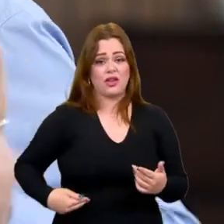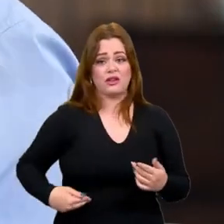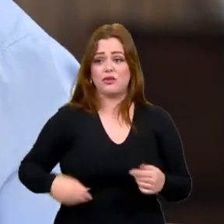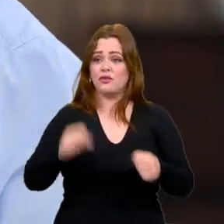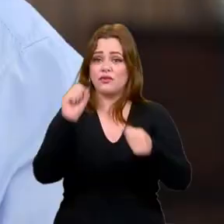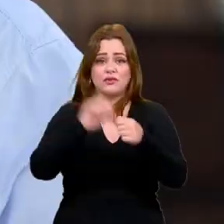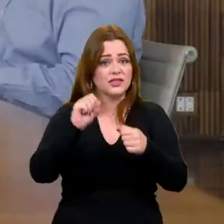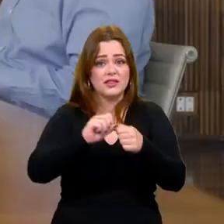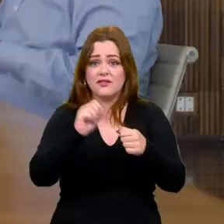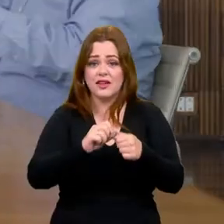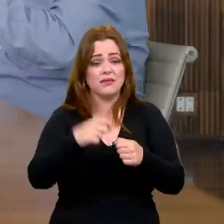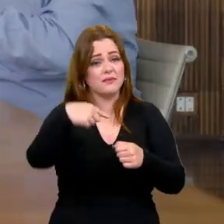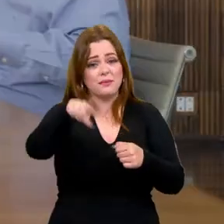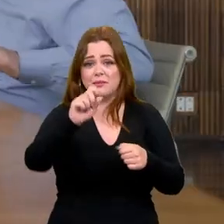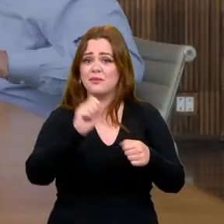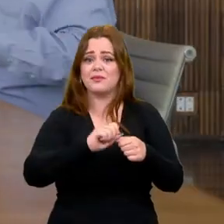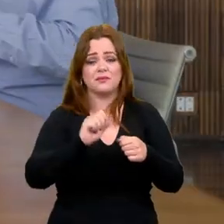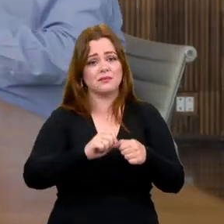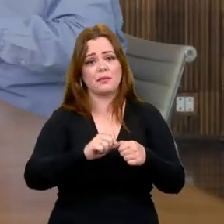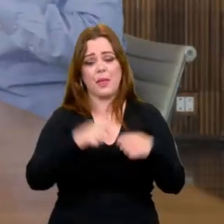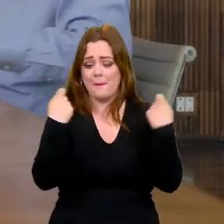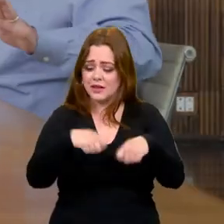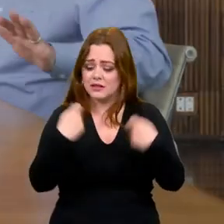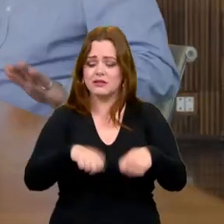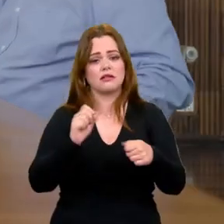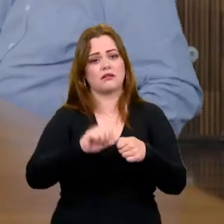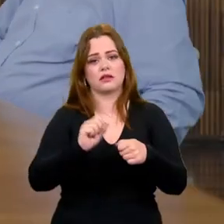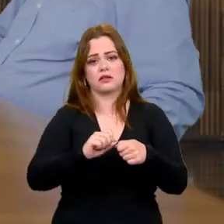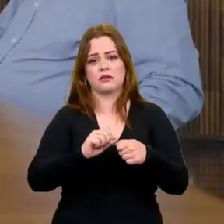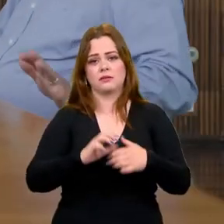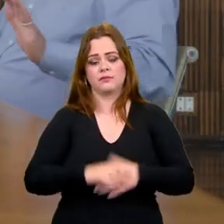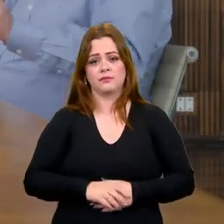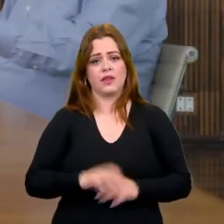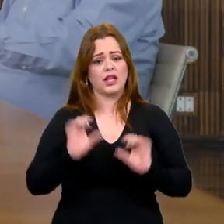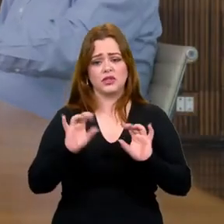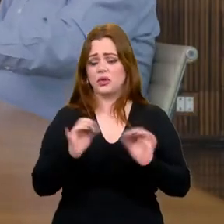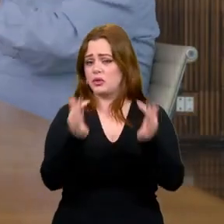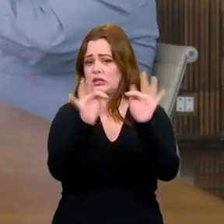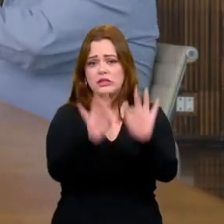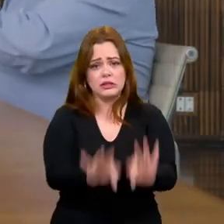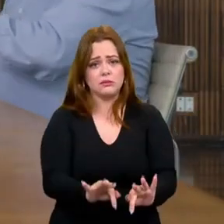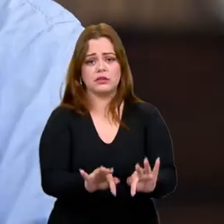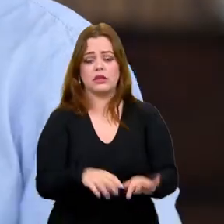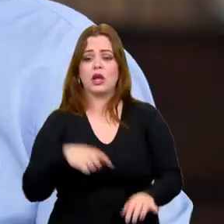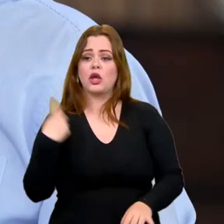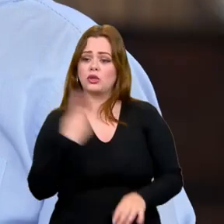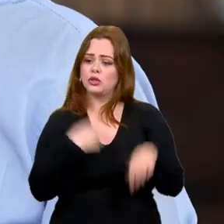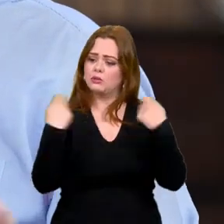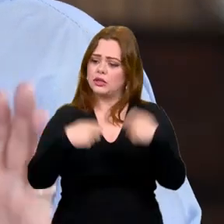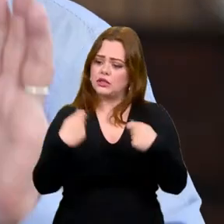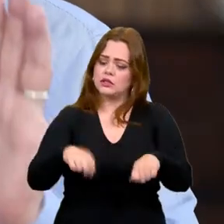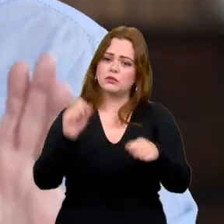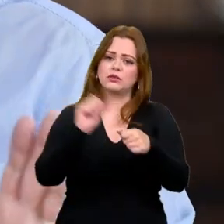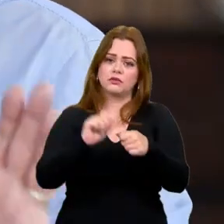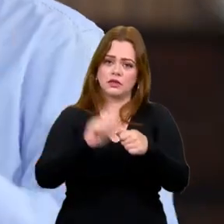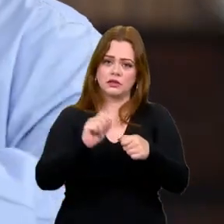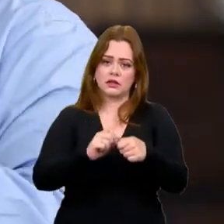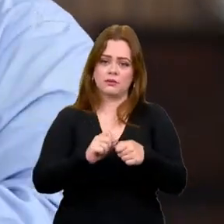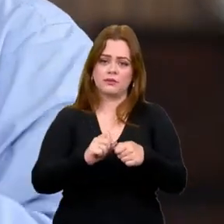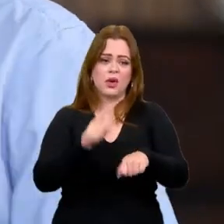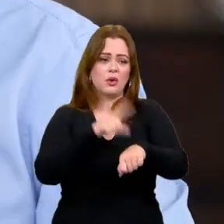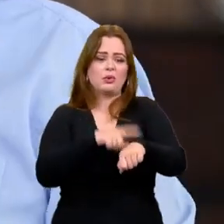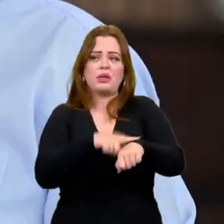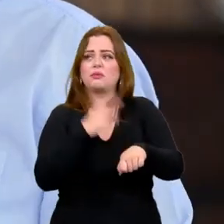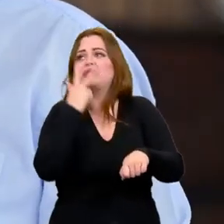é isso simples assim nós temos que fazer o tempo do acha era o tempo da eleição o tempo